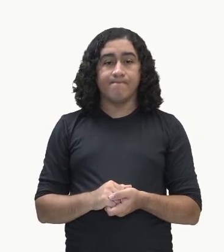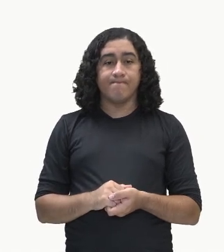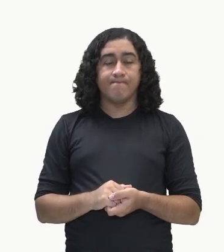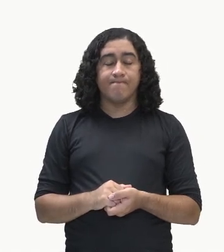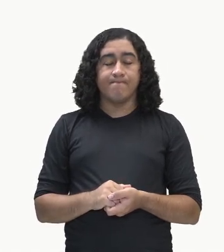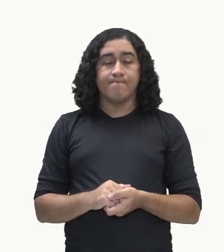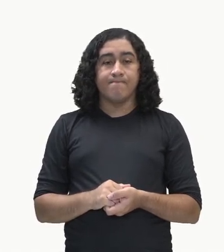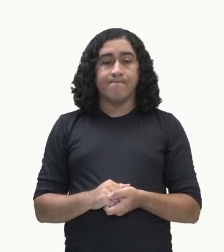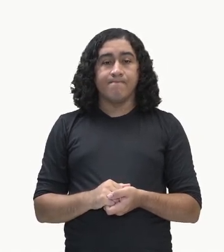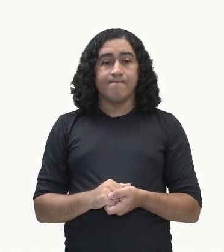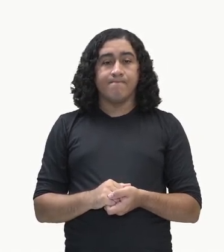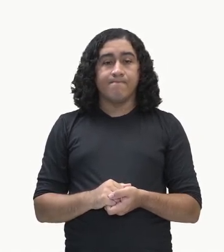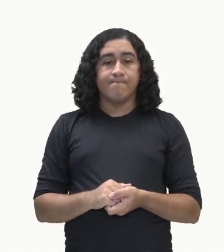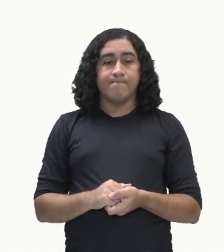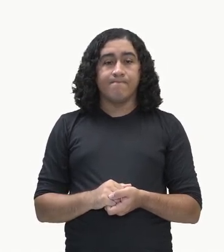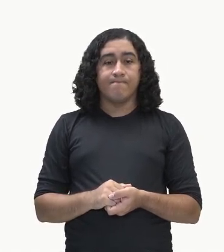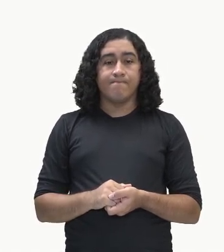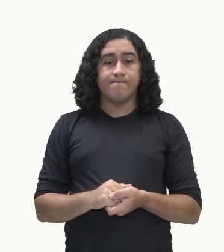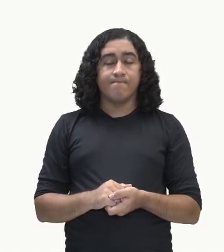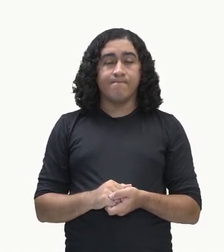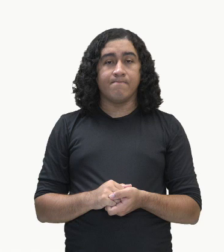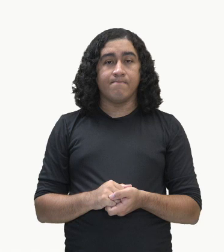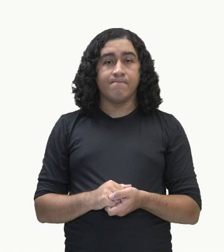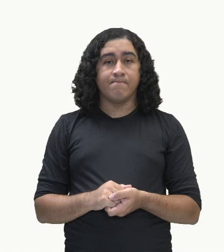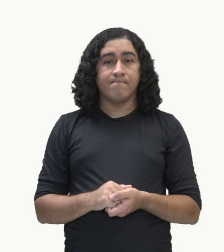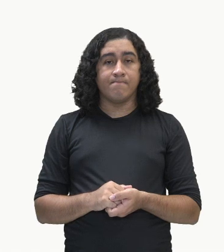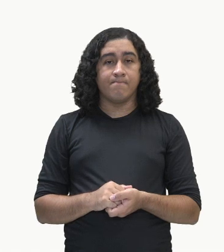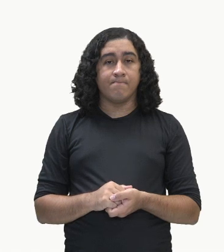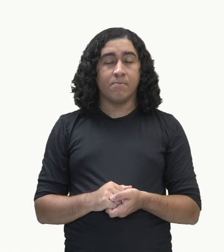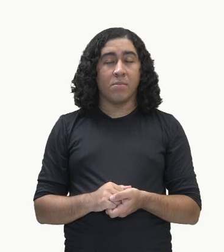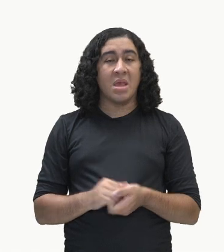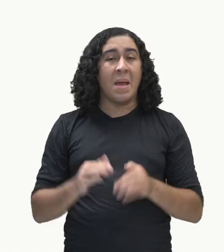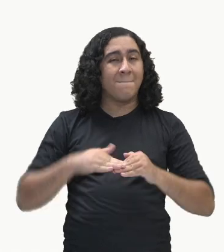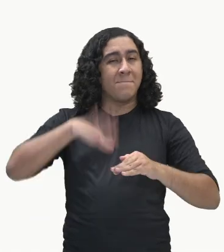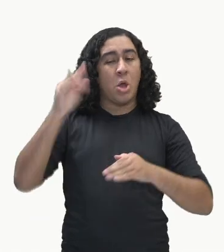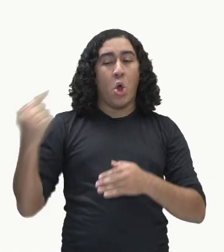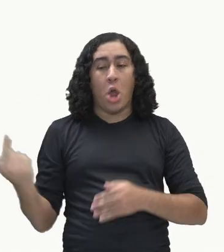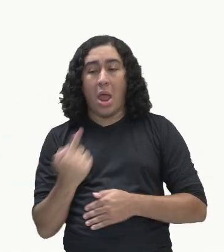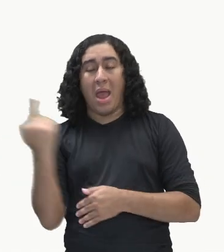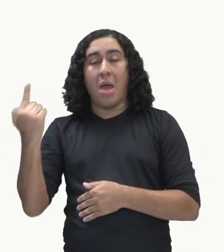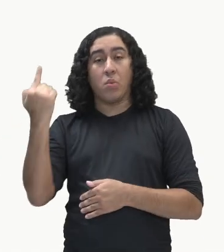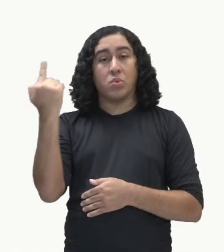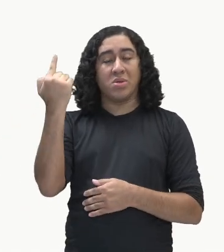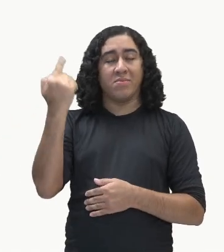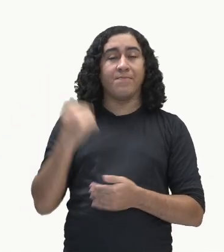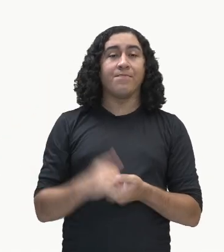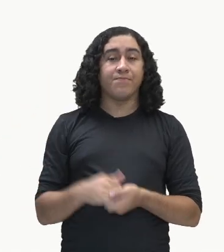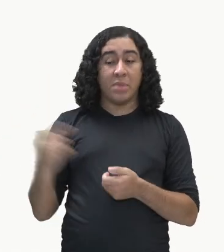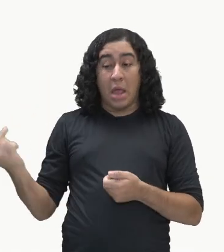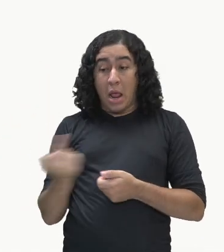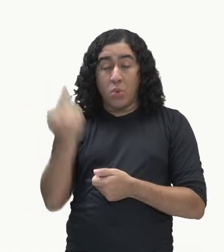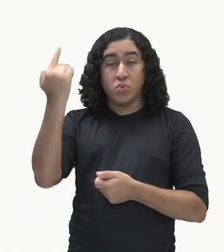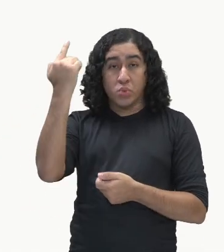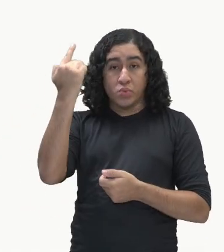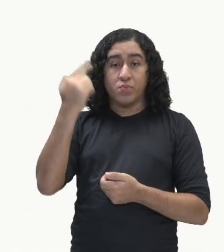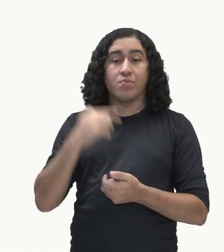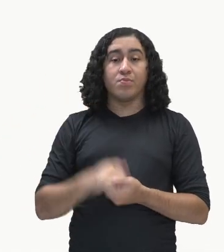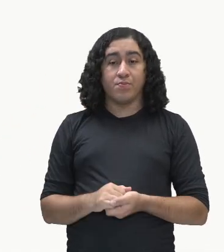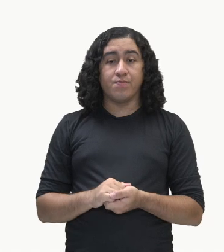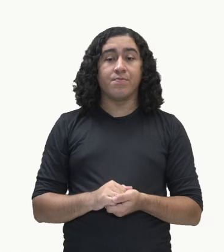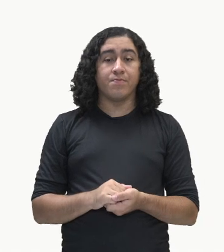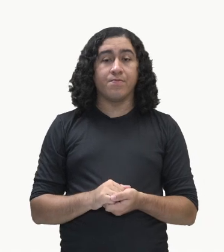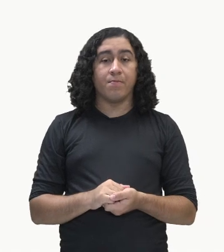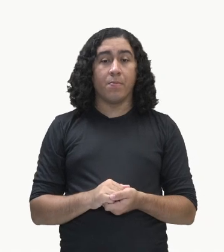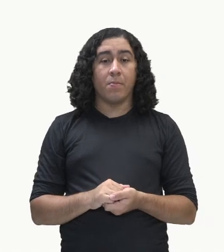It's the highest in the region. É a mais alta. High é alto, tá? High, alto. Isso